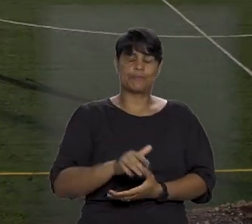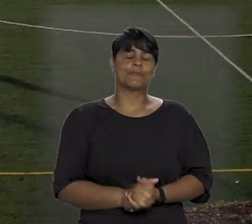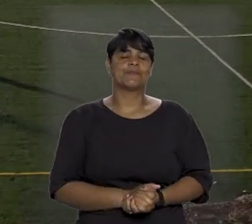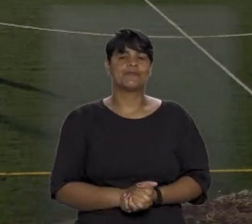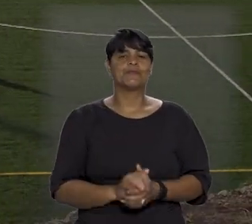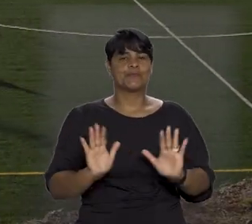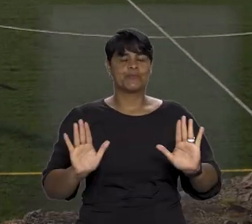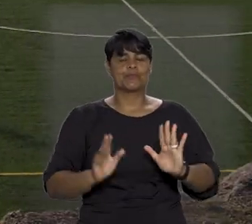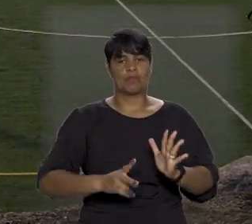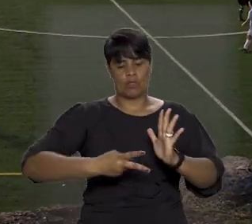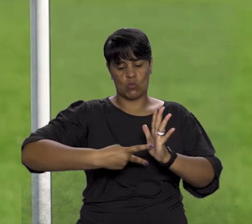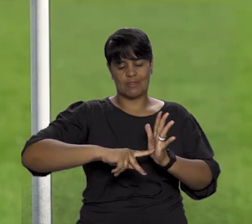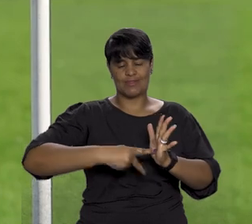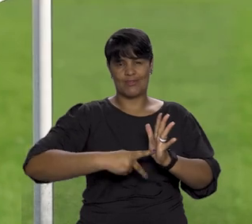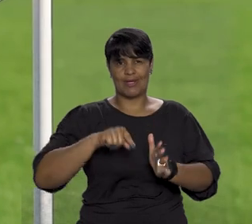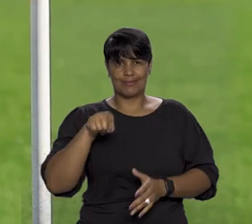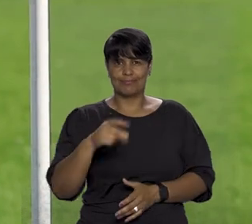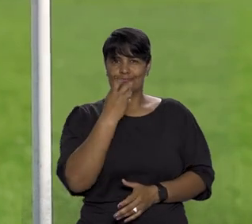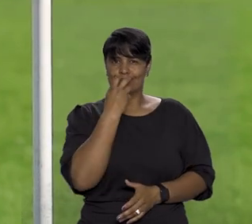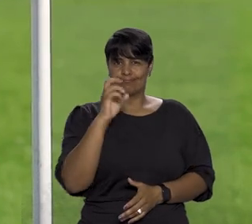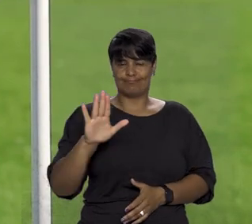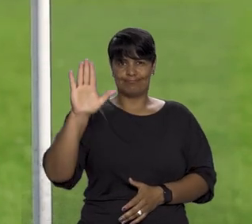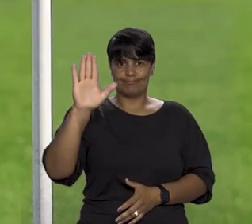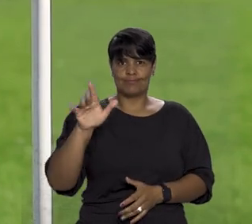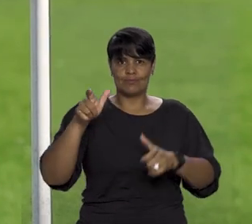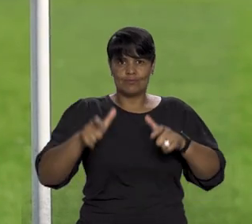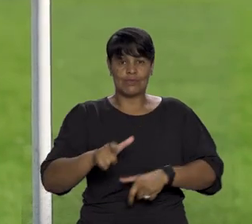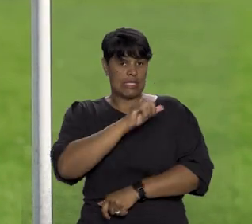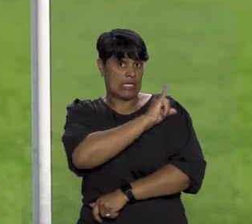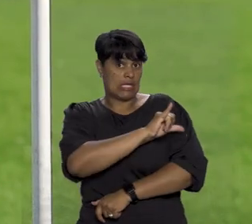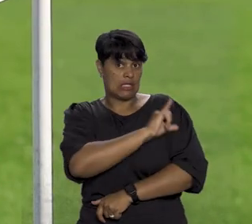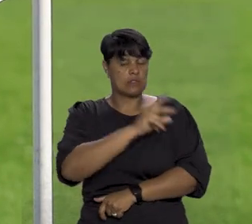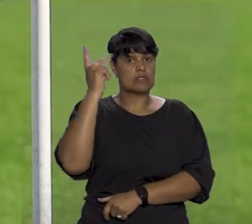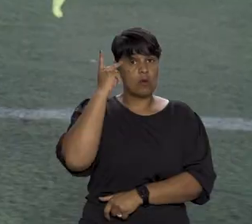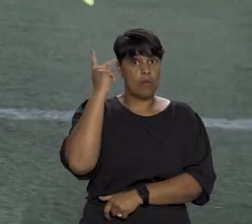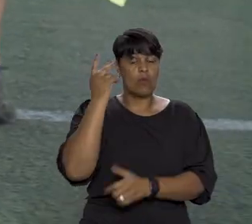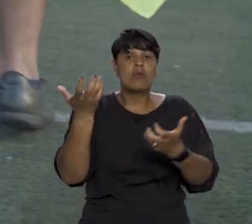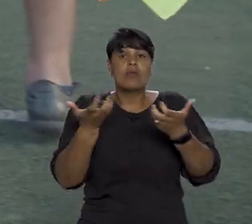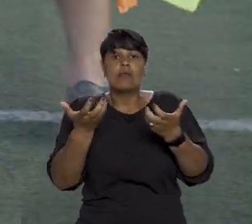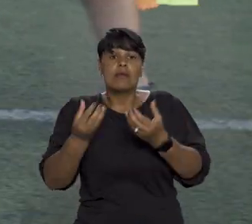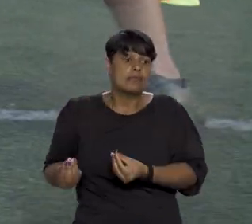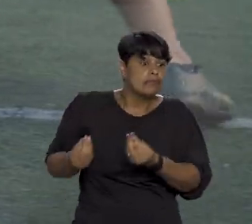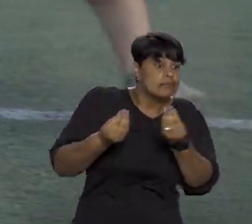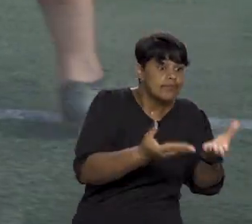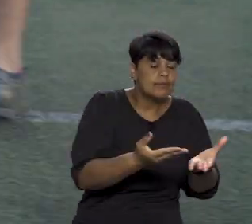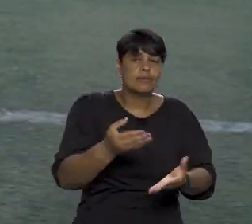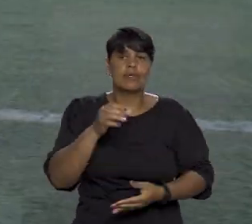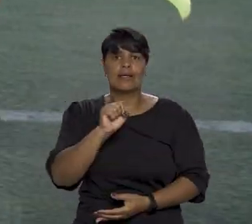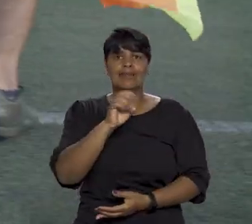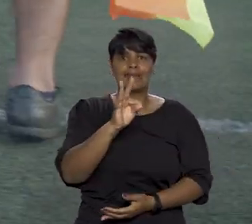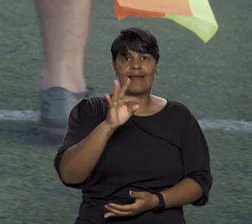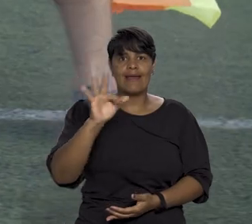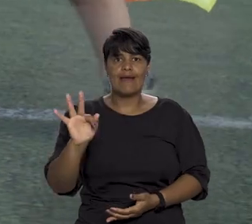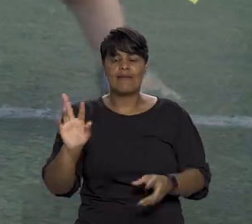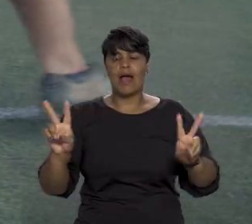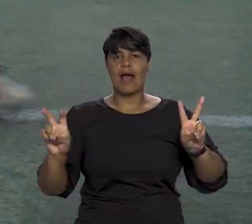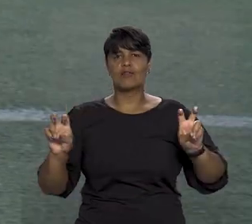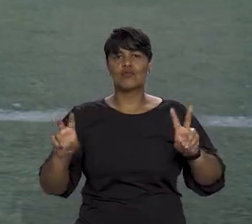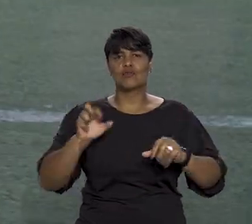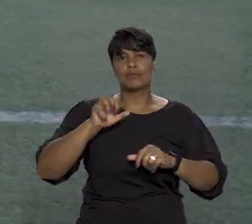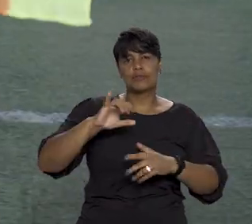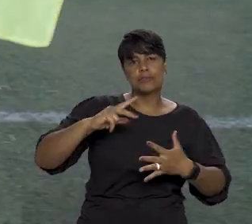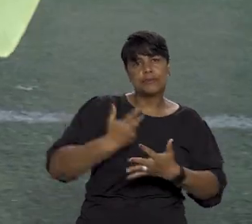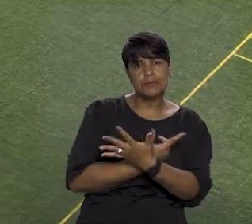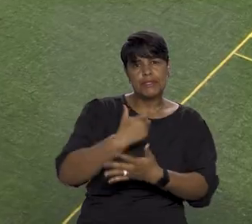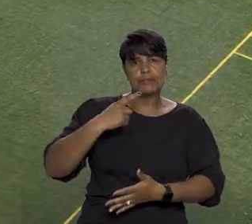árbitros do Rio de Janeiro e São Paulo tentavam levar para o Supremo Tribunal Federal a discussão sobre suposta violação do direito de